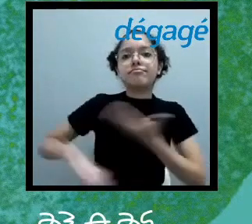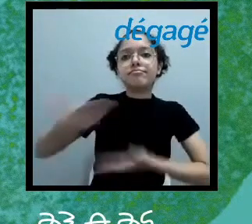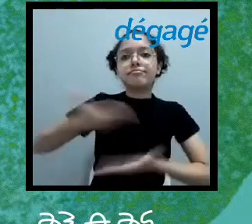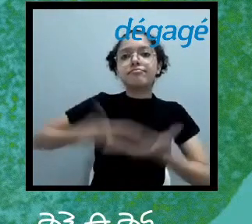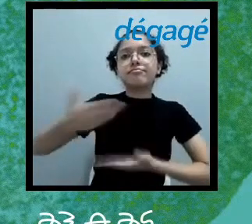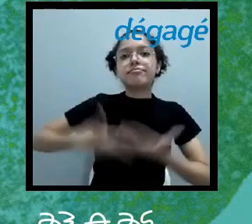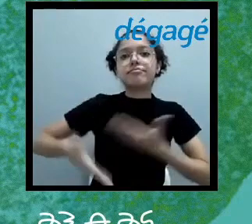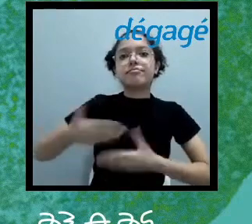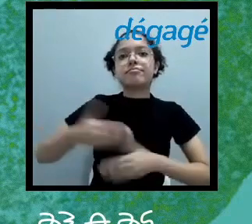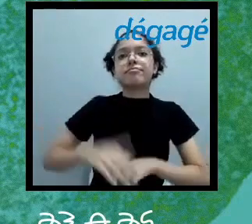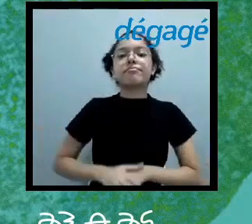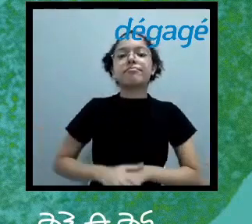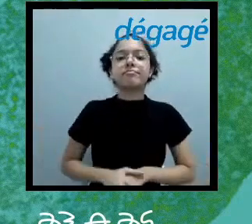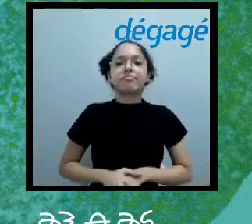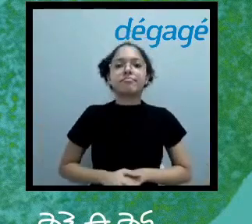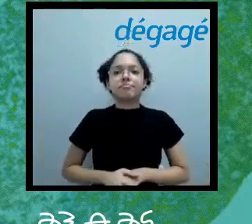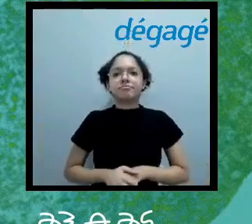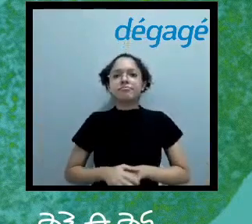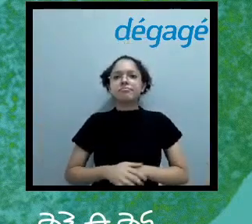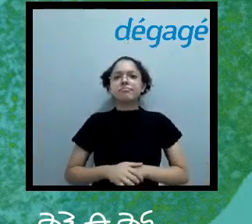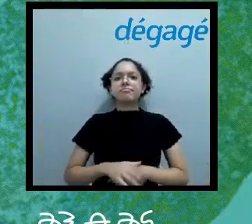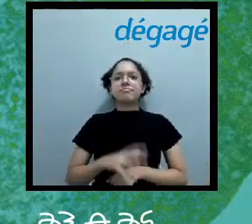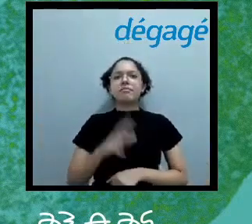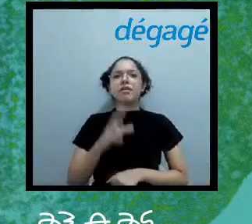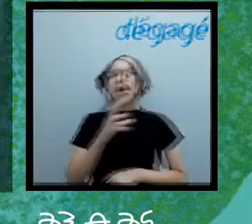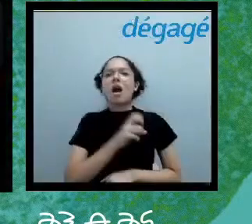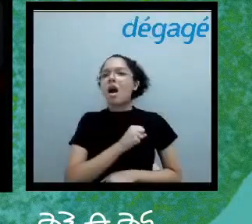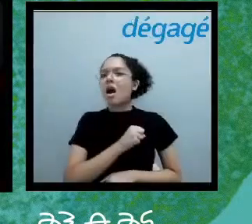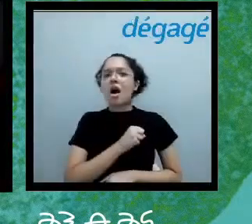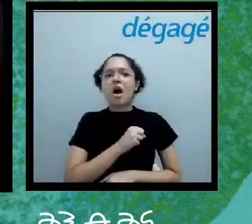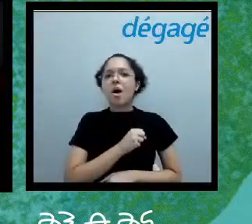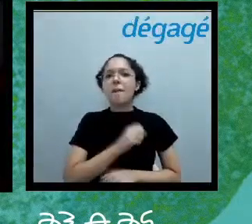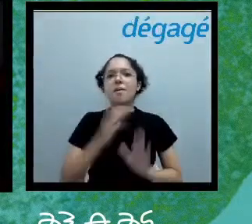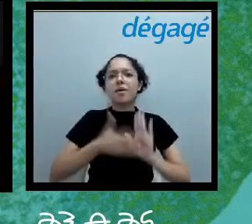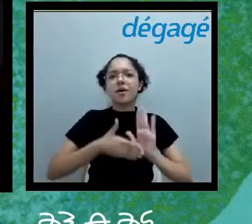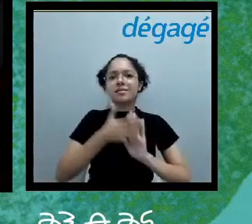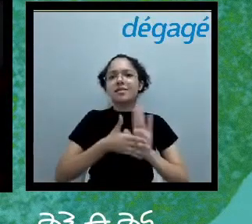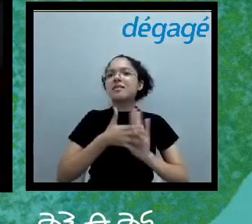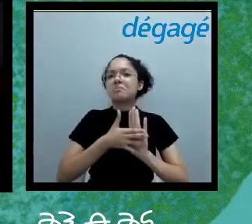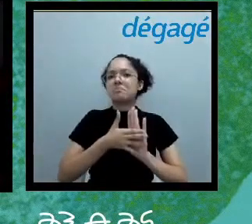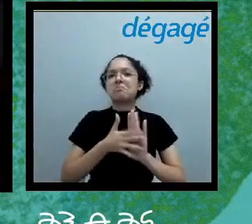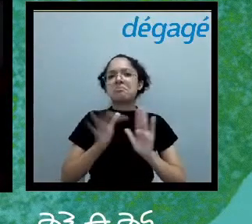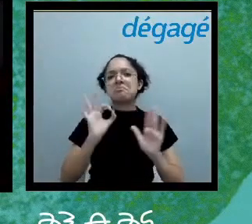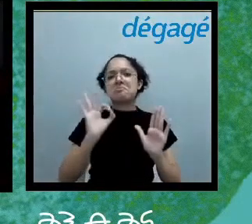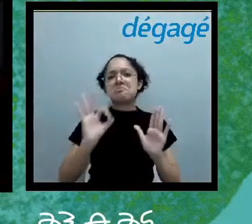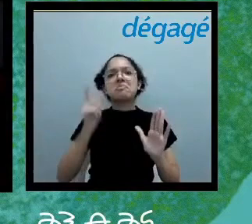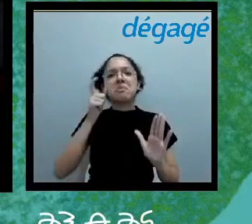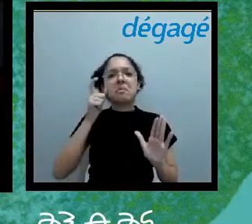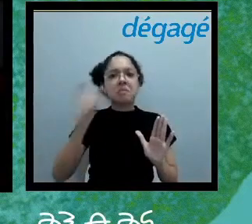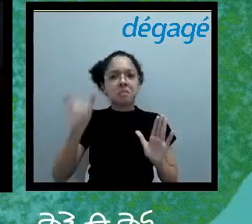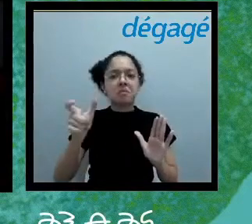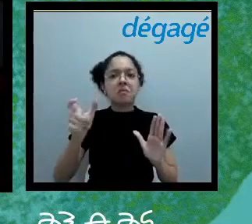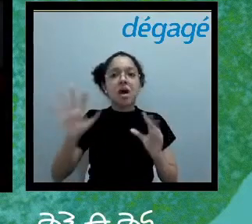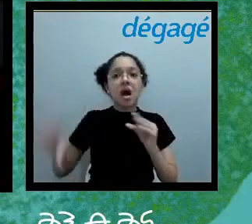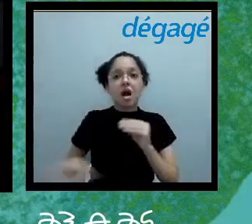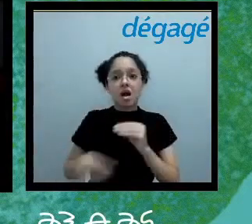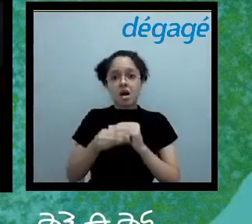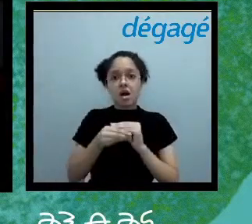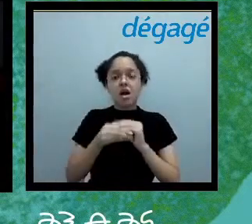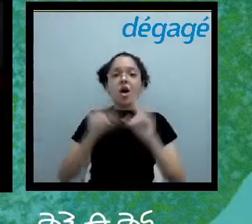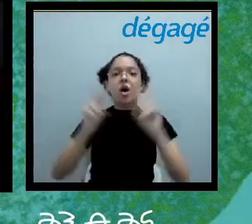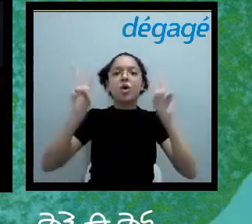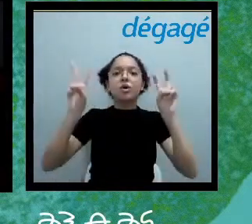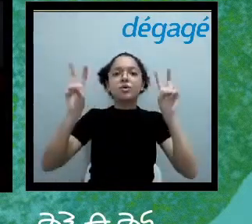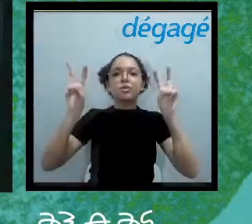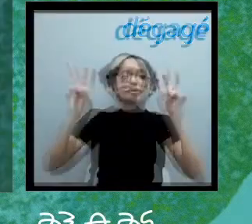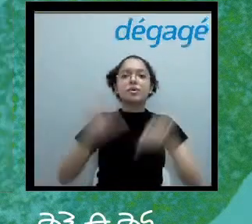Adoro esse texto, Tavi. Também sou uma maluca igual a você. E aí, vou puxar o gancho aqui para começar a falar do trabalho com